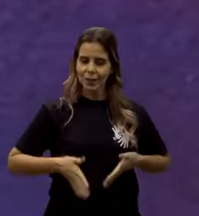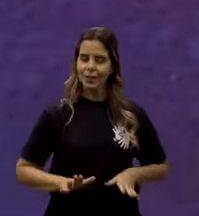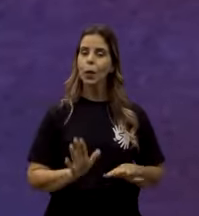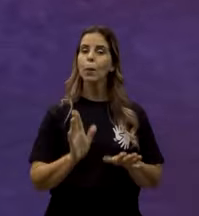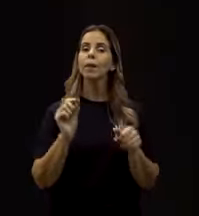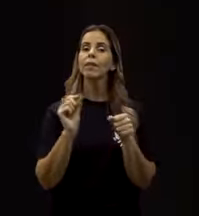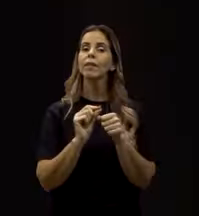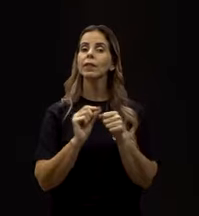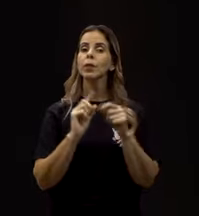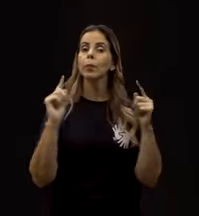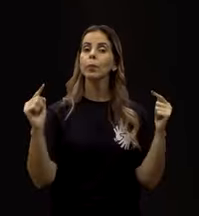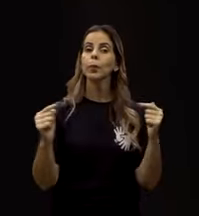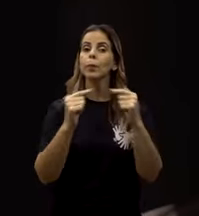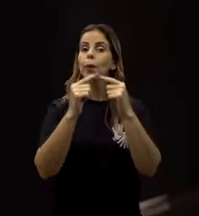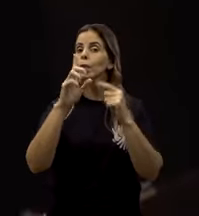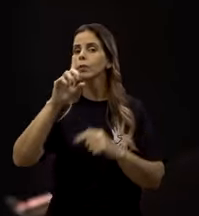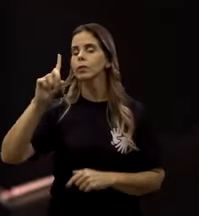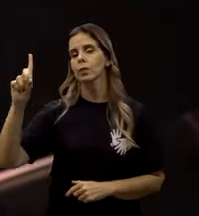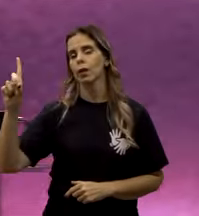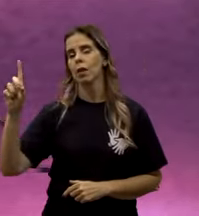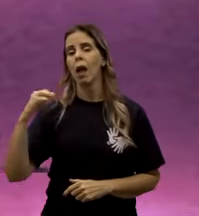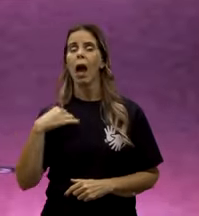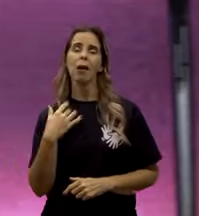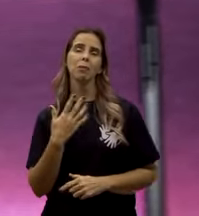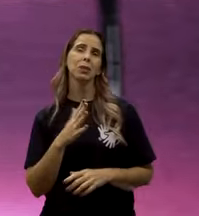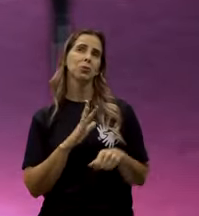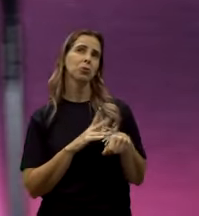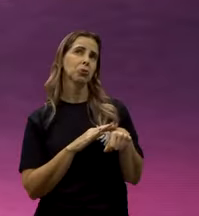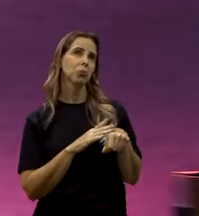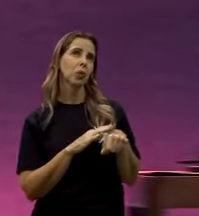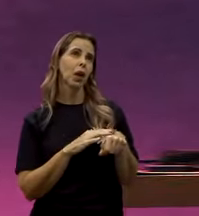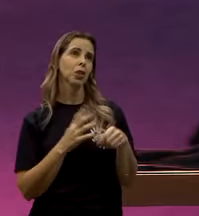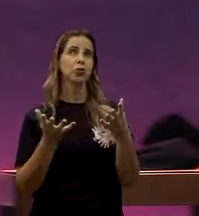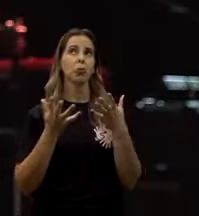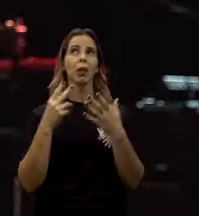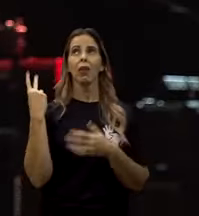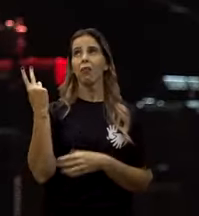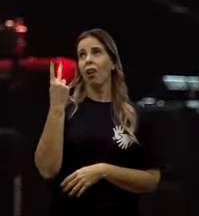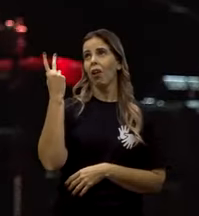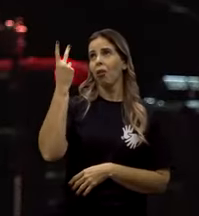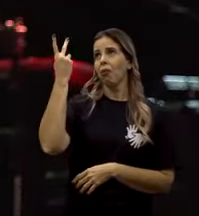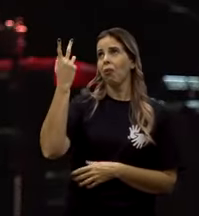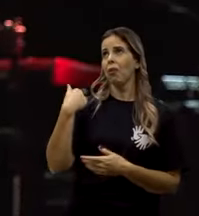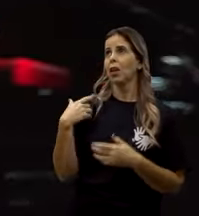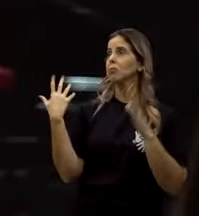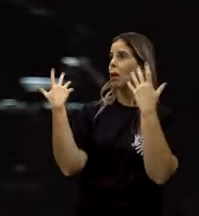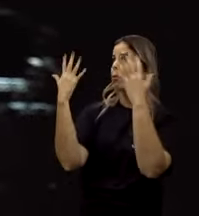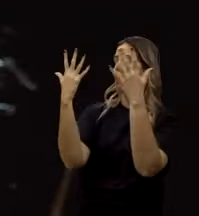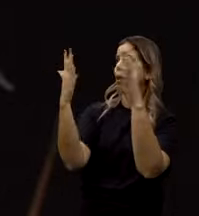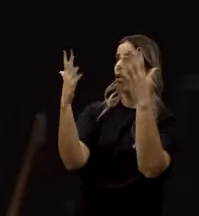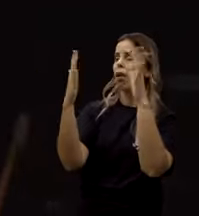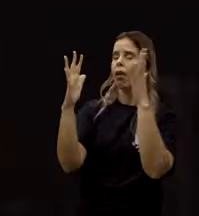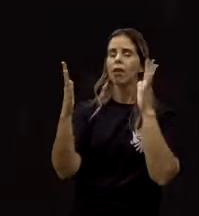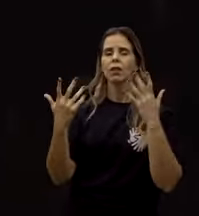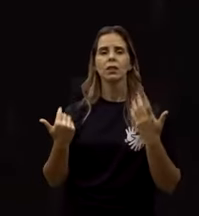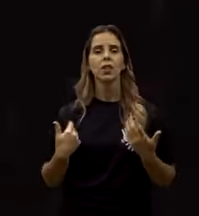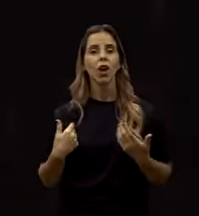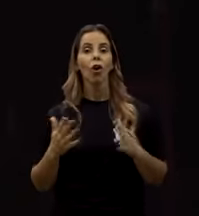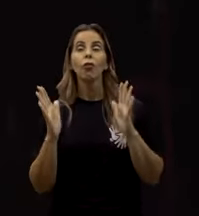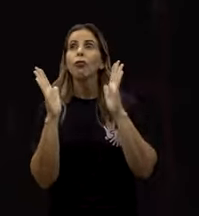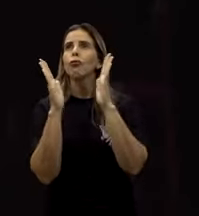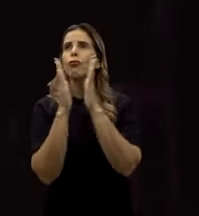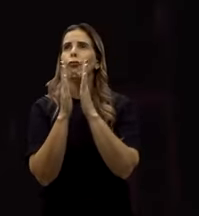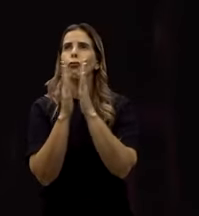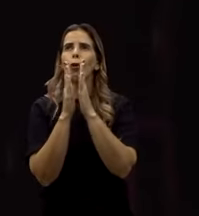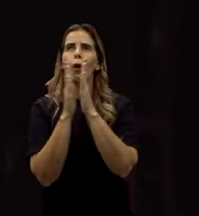mas a gente é tão doente de atenção de valorização de aplauso que a gente é tão forte para a gente so